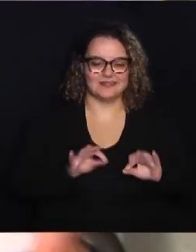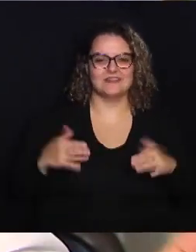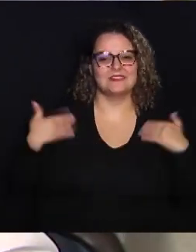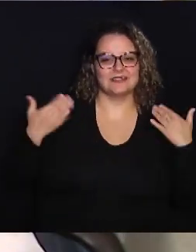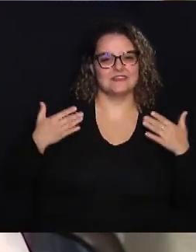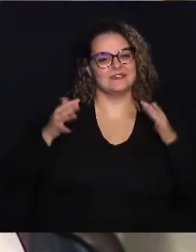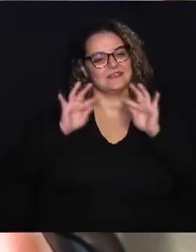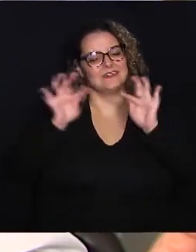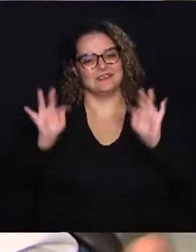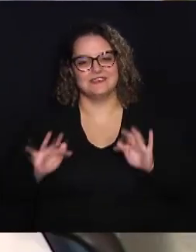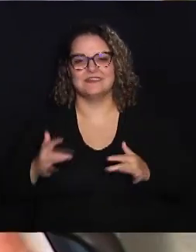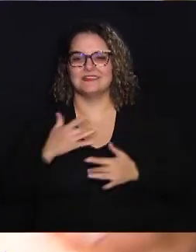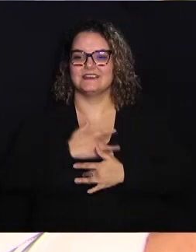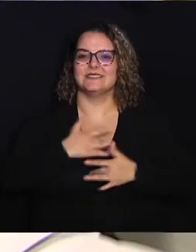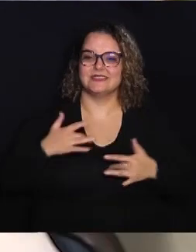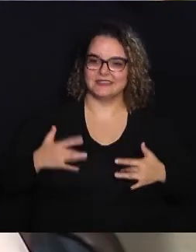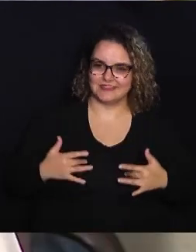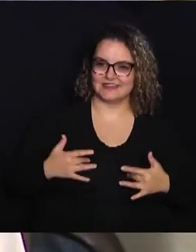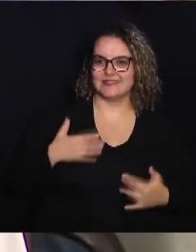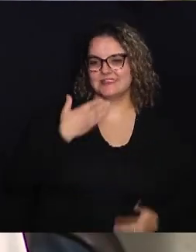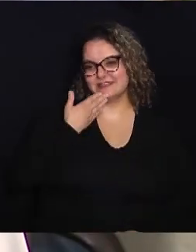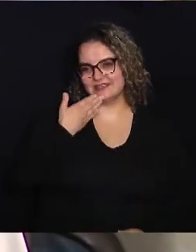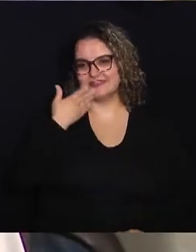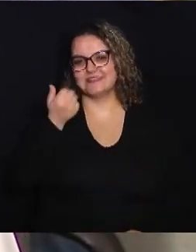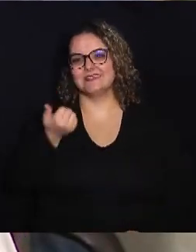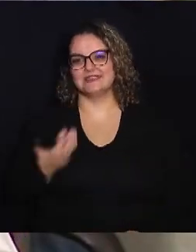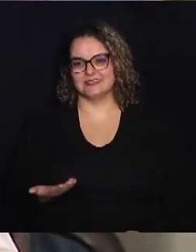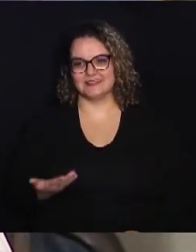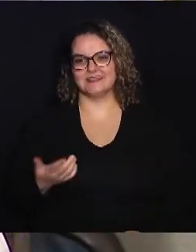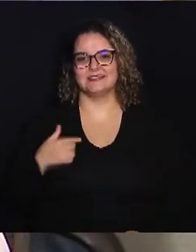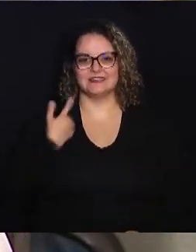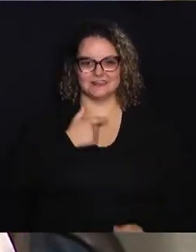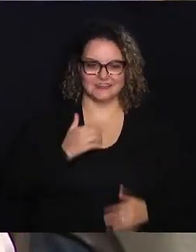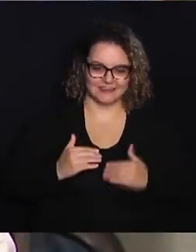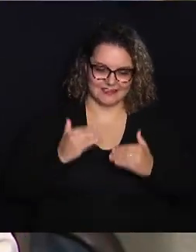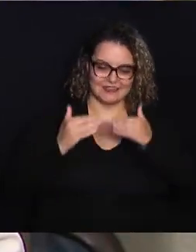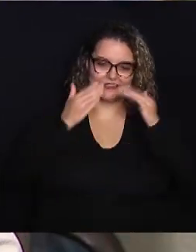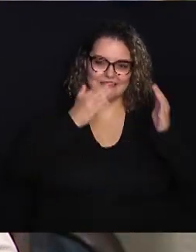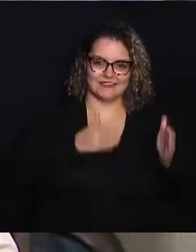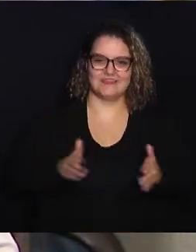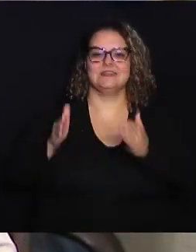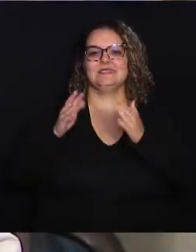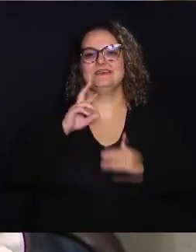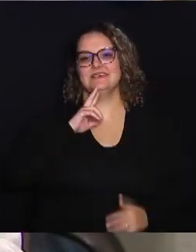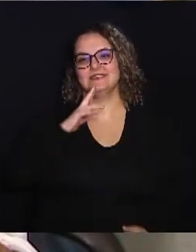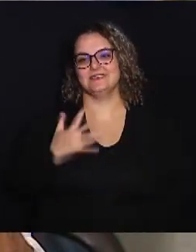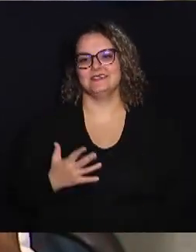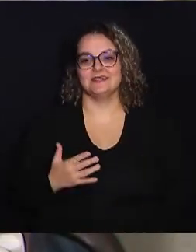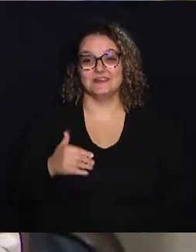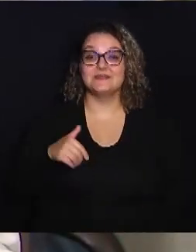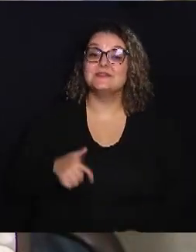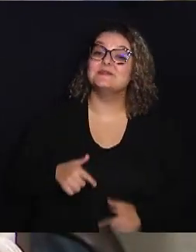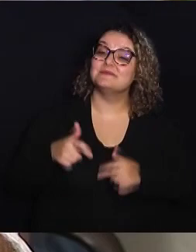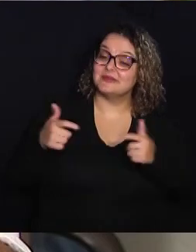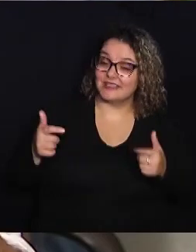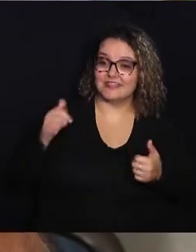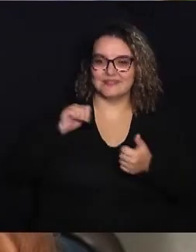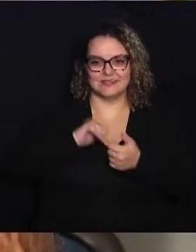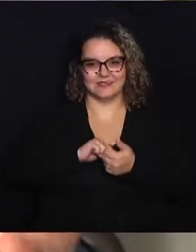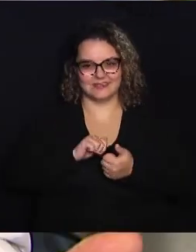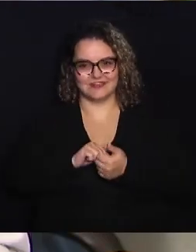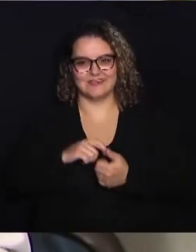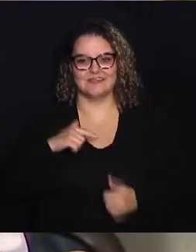ambiente organizacional alegre, feliz, saudável, né? Para melhorar a nossa produtividade e dá uma resposta com cada